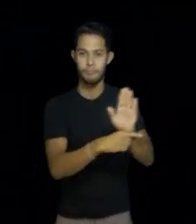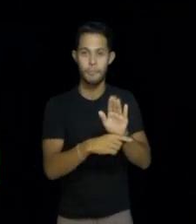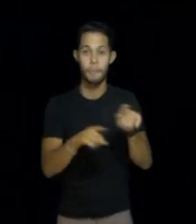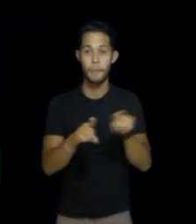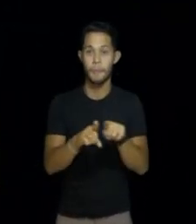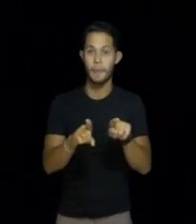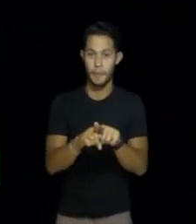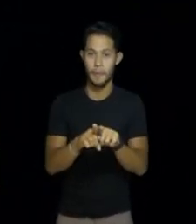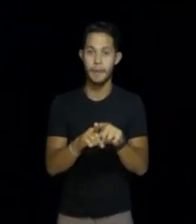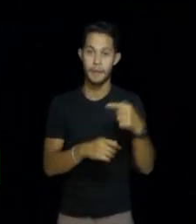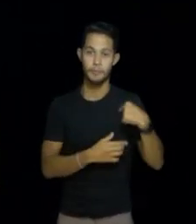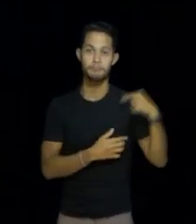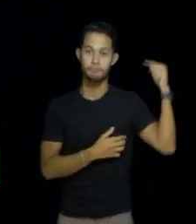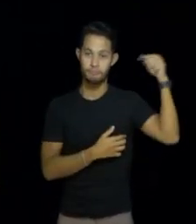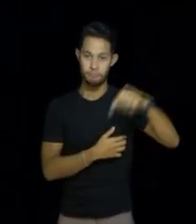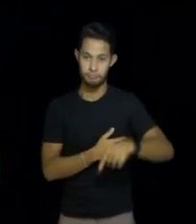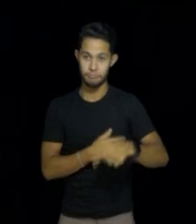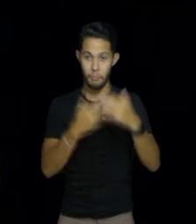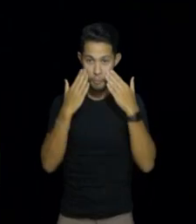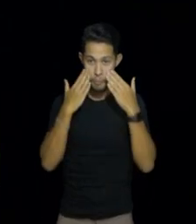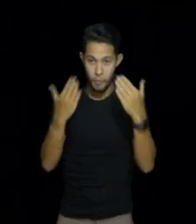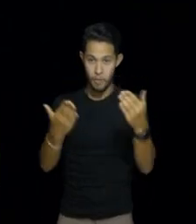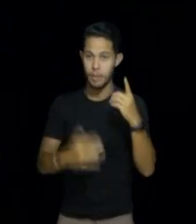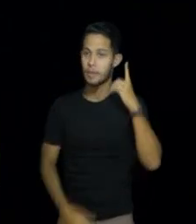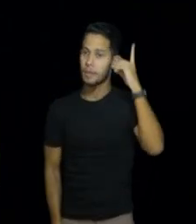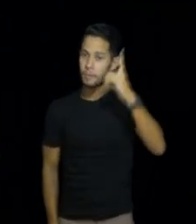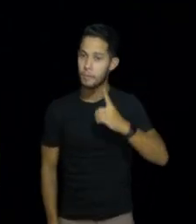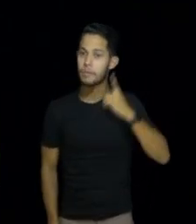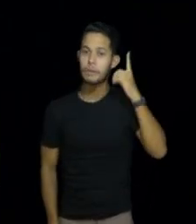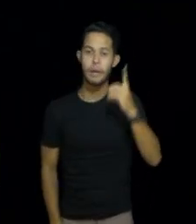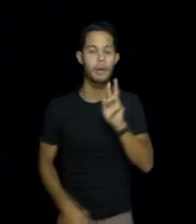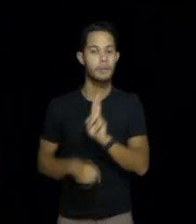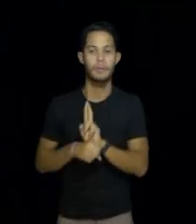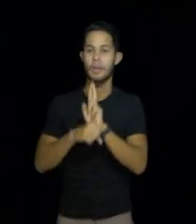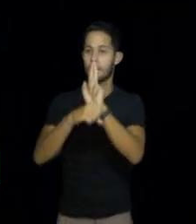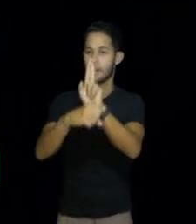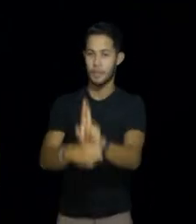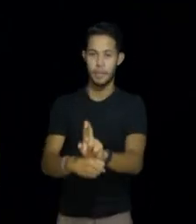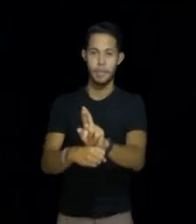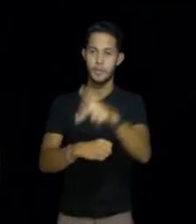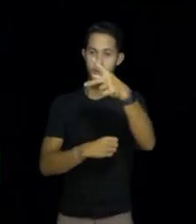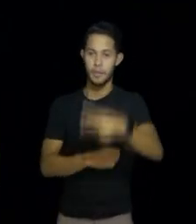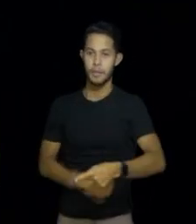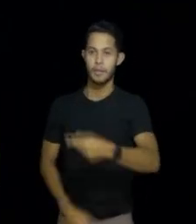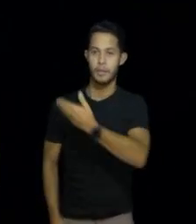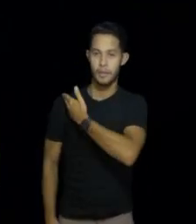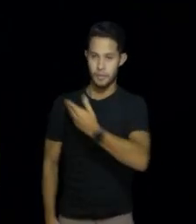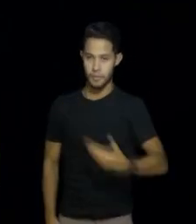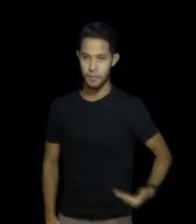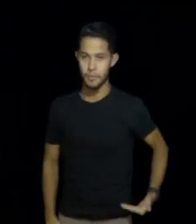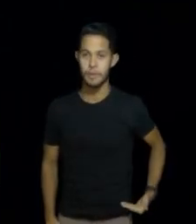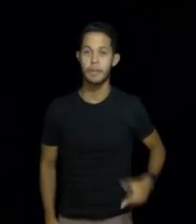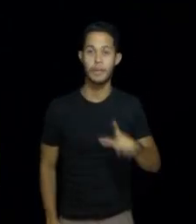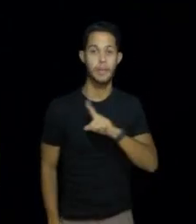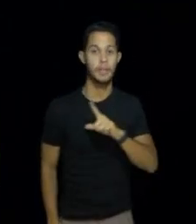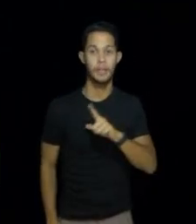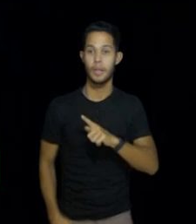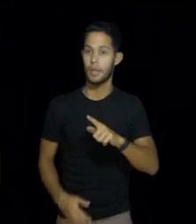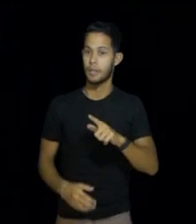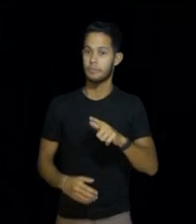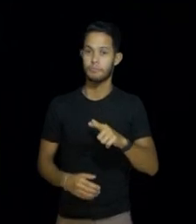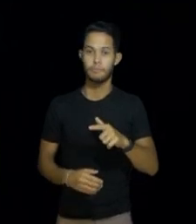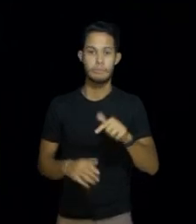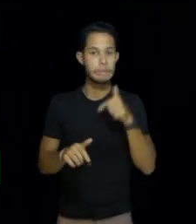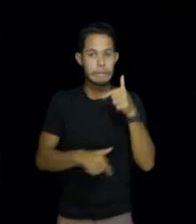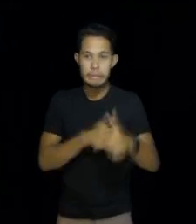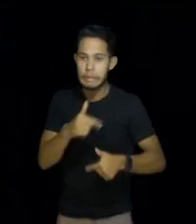isso eu trago aqui para cada deputado, para cada representante do governo do estado, que nós temos muitas frentes de trabalho e com a ajuda